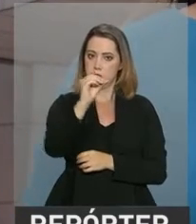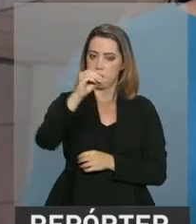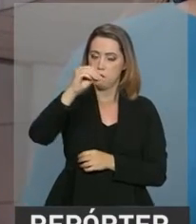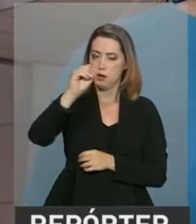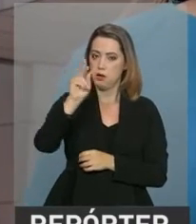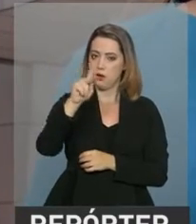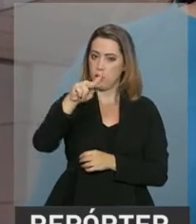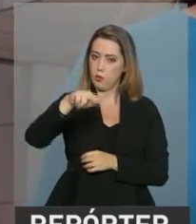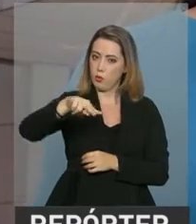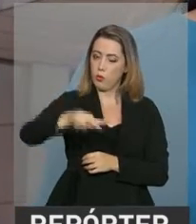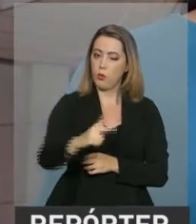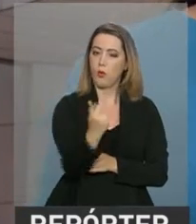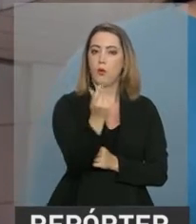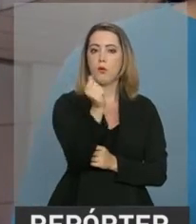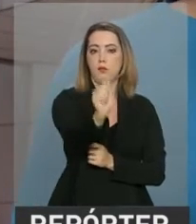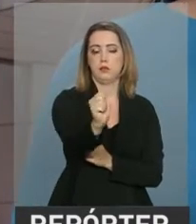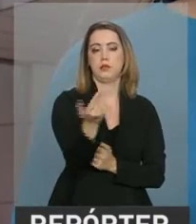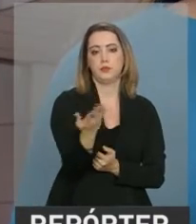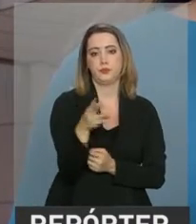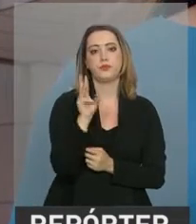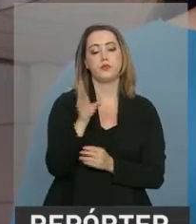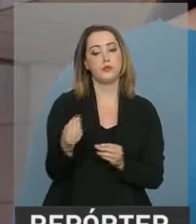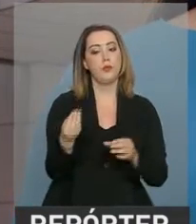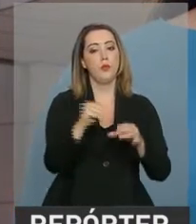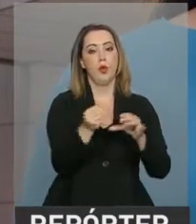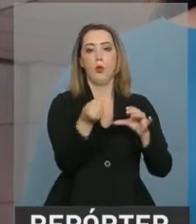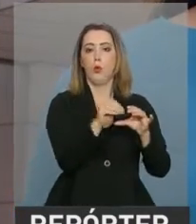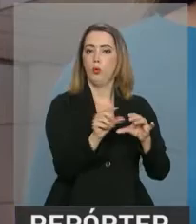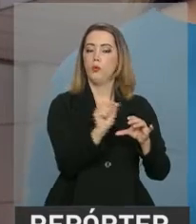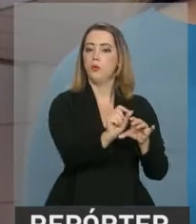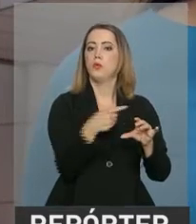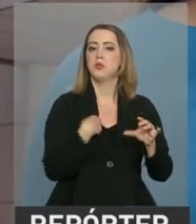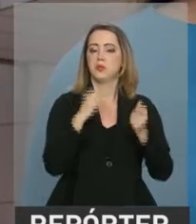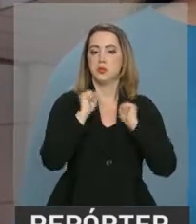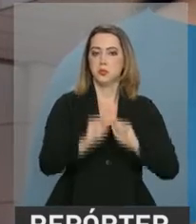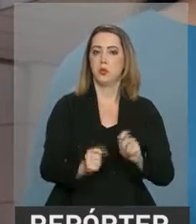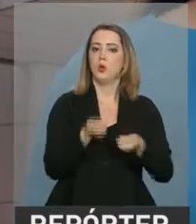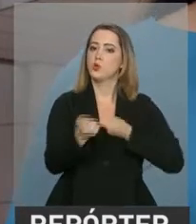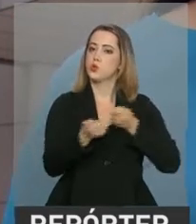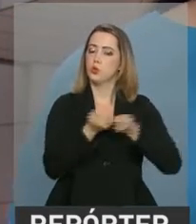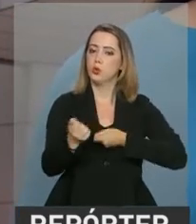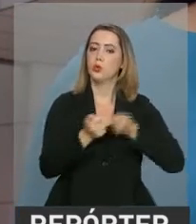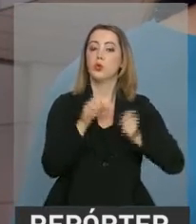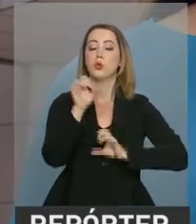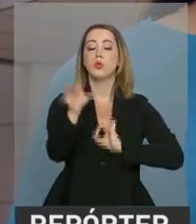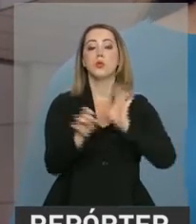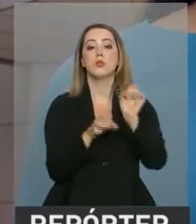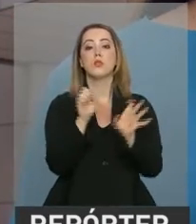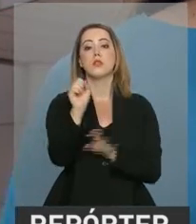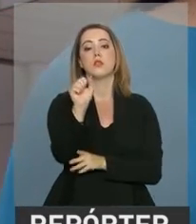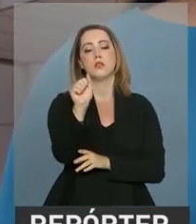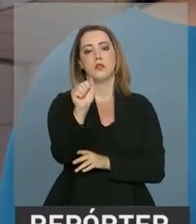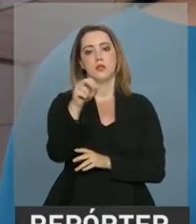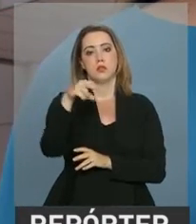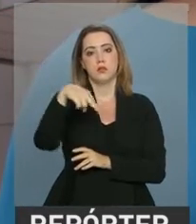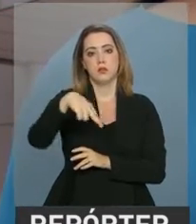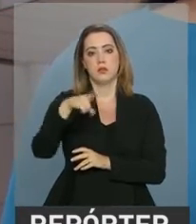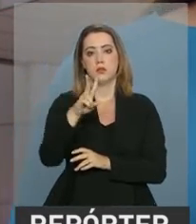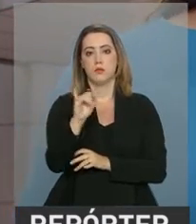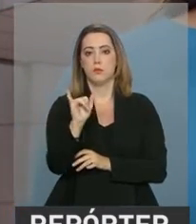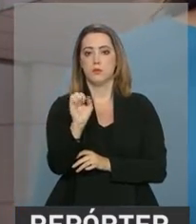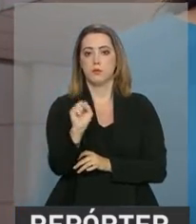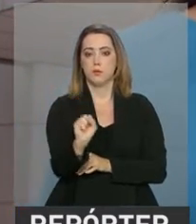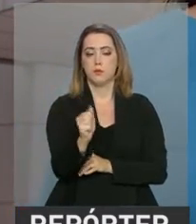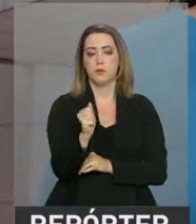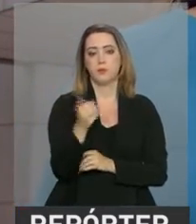essas duas substâncias foram incluídas na lista de produtos com controle especial da anvisa os remédios vão ser